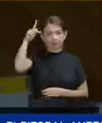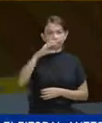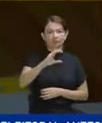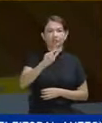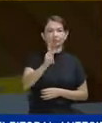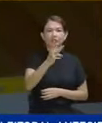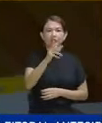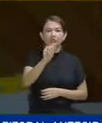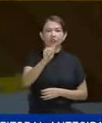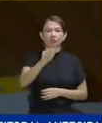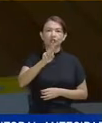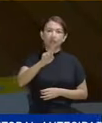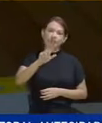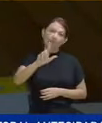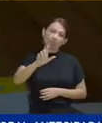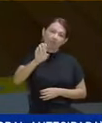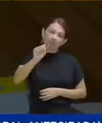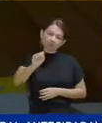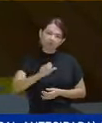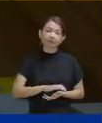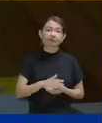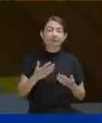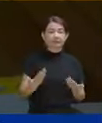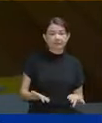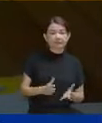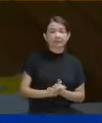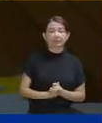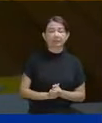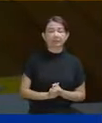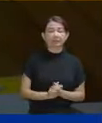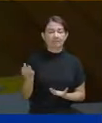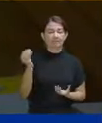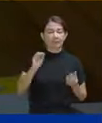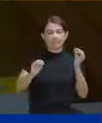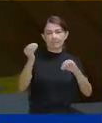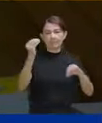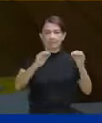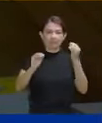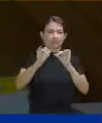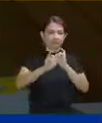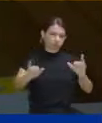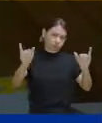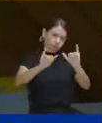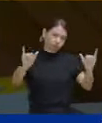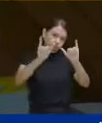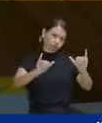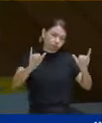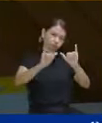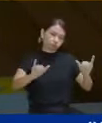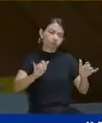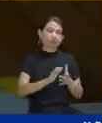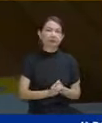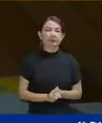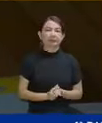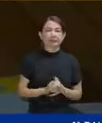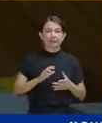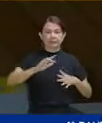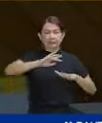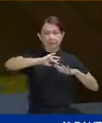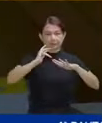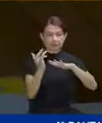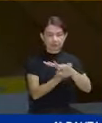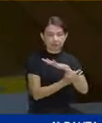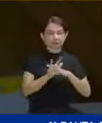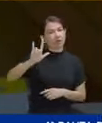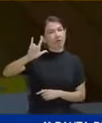de Oiapoque. O recorrente, ele alega que as publicações que foram divulgadas no perfil do recorrido, na rede social